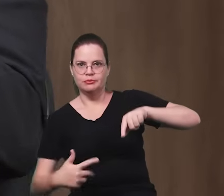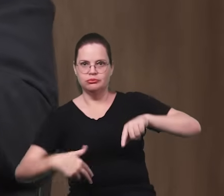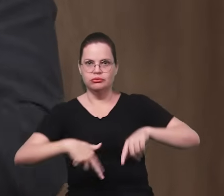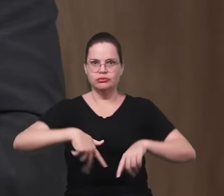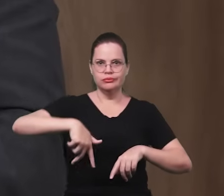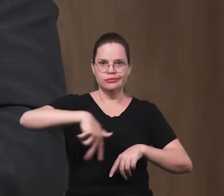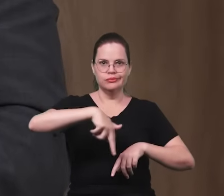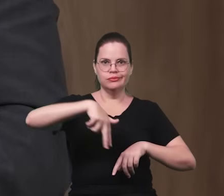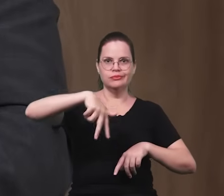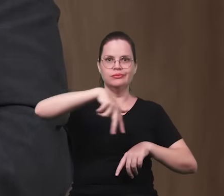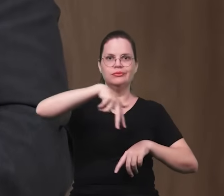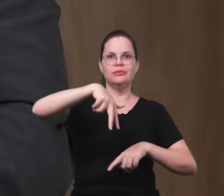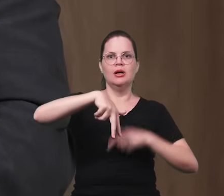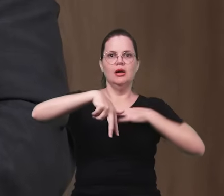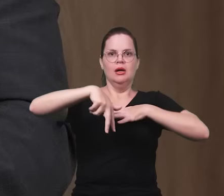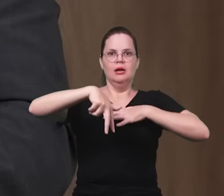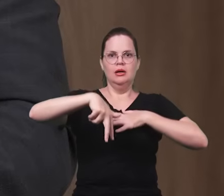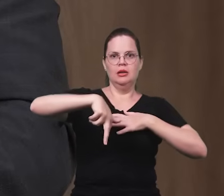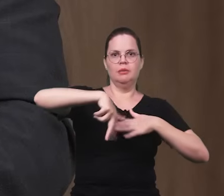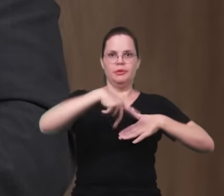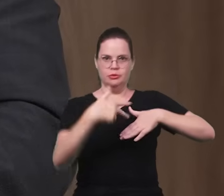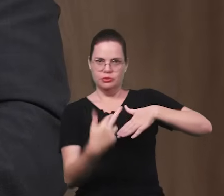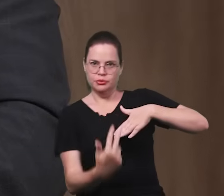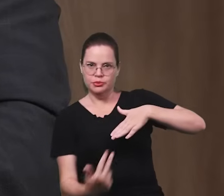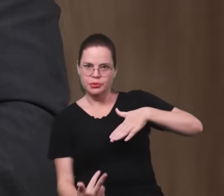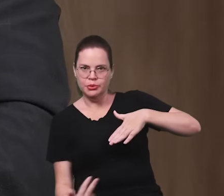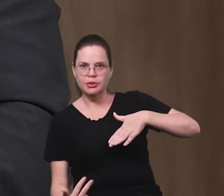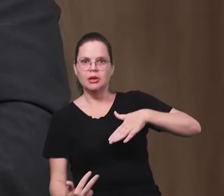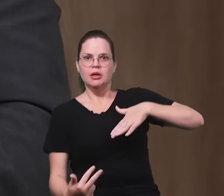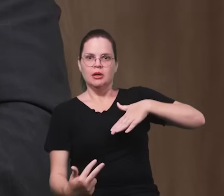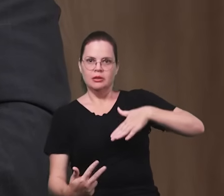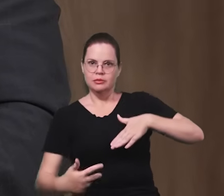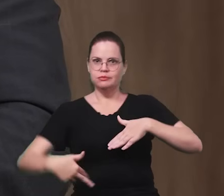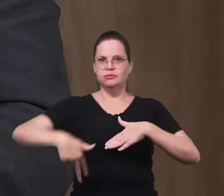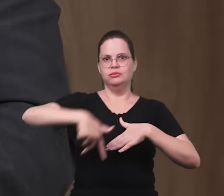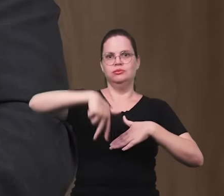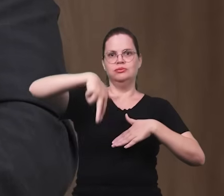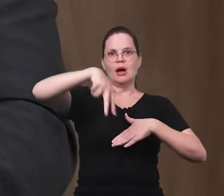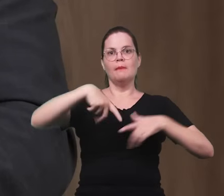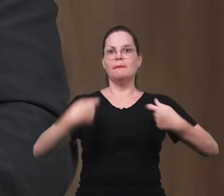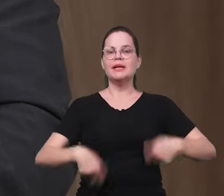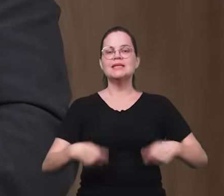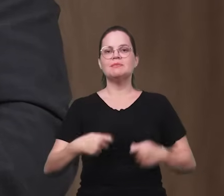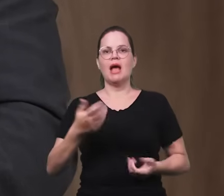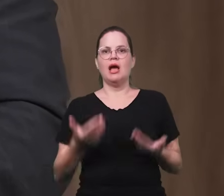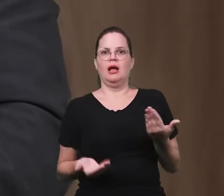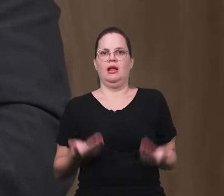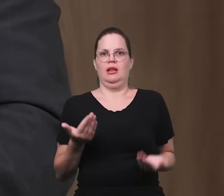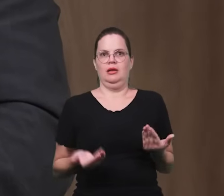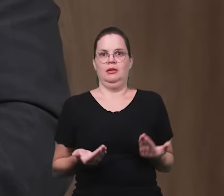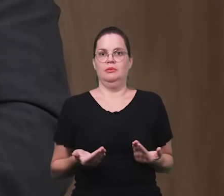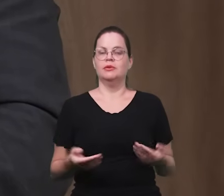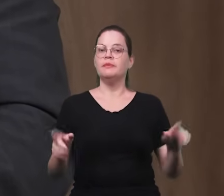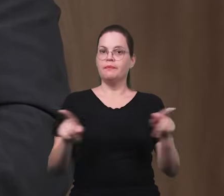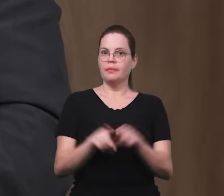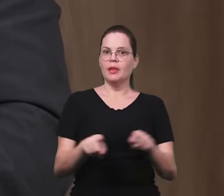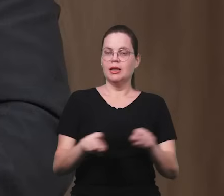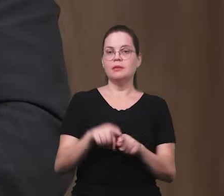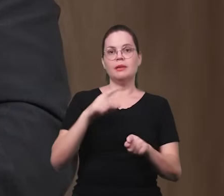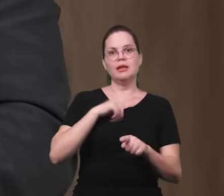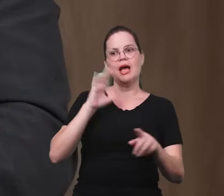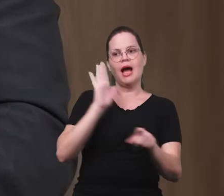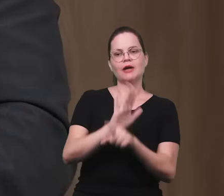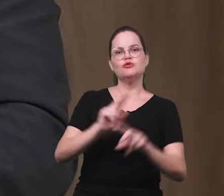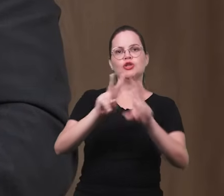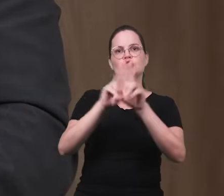senão eles podem ter um problema de saúde. E isso também influencia numa coisa que é fundamental no nosso planeta, que é o ciclo da água.